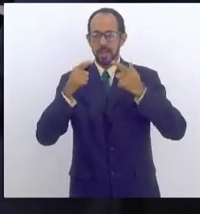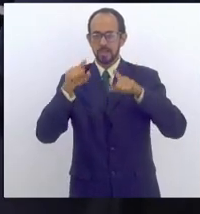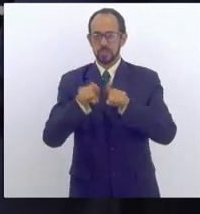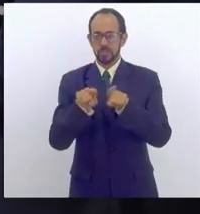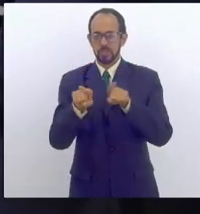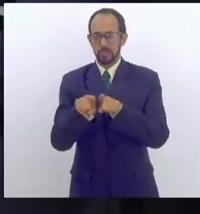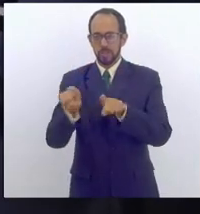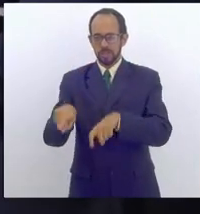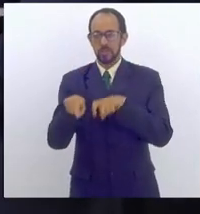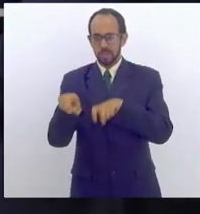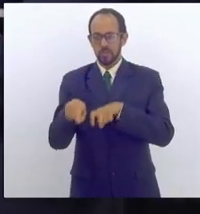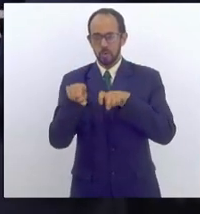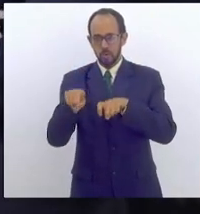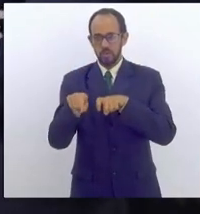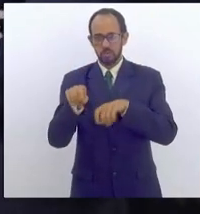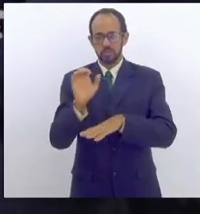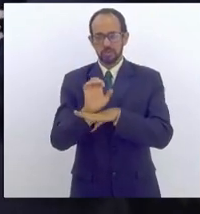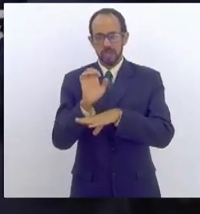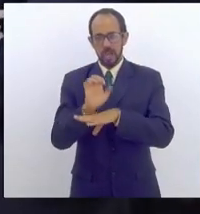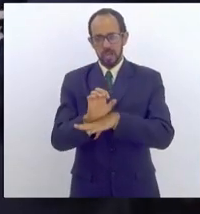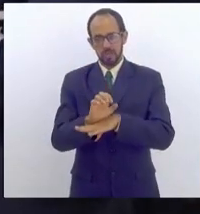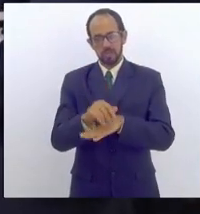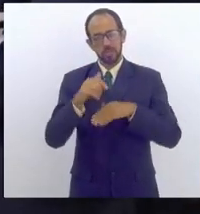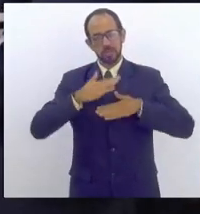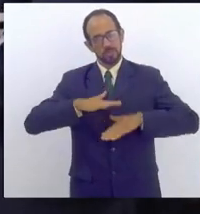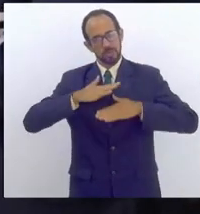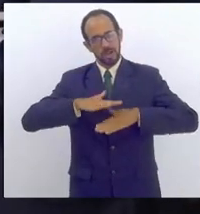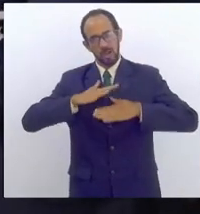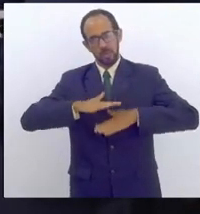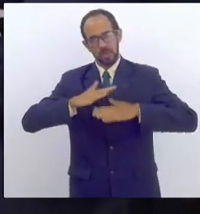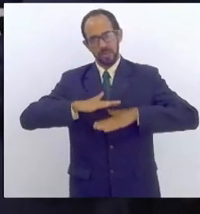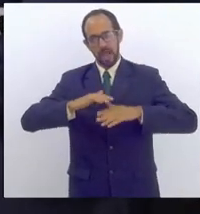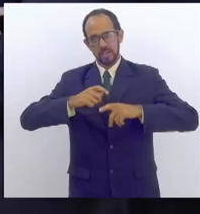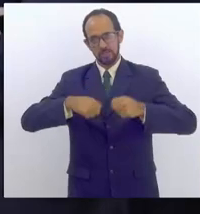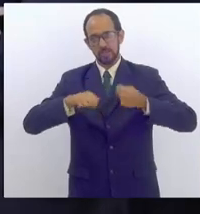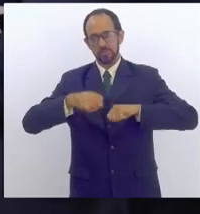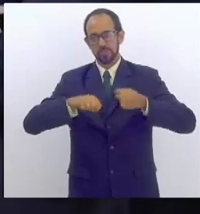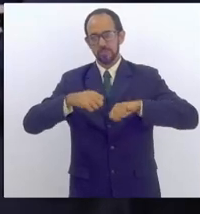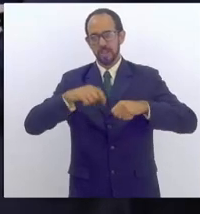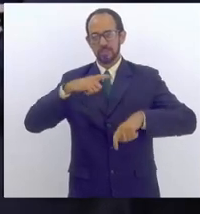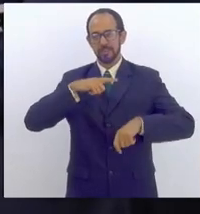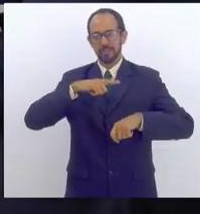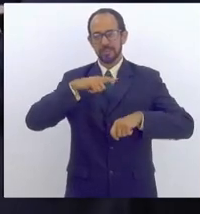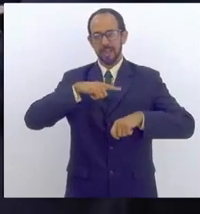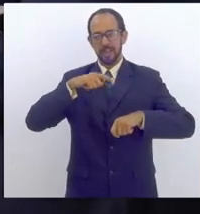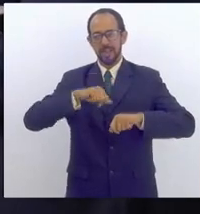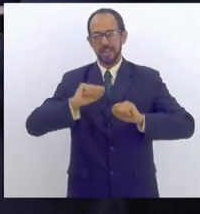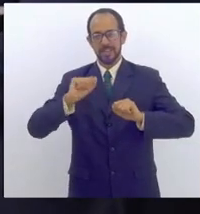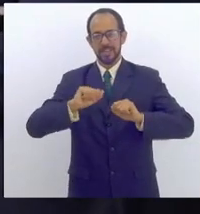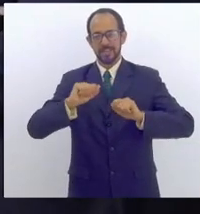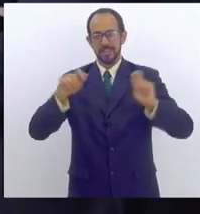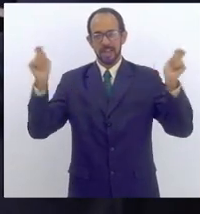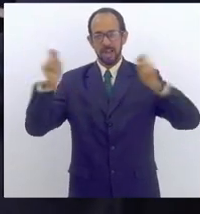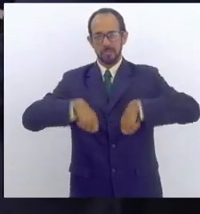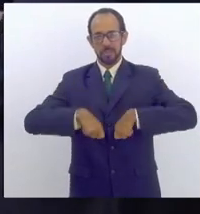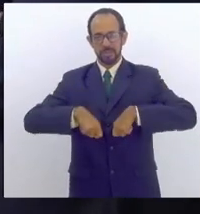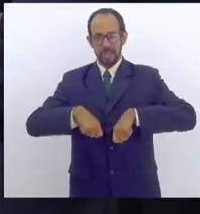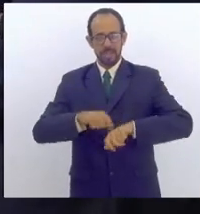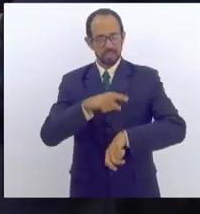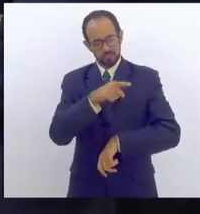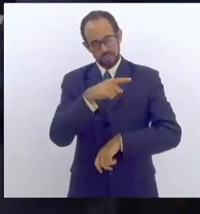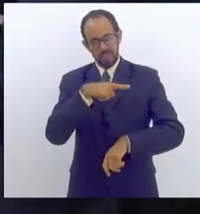Chico Machado, que você tenha muita tranquilidade para conduzir esse processo na casa, porque capacidade e competência eu sei que você